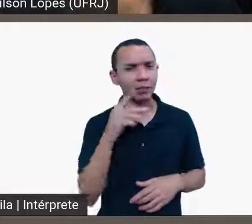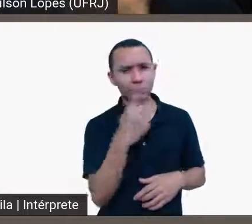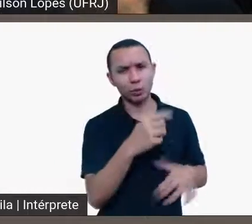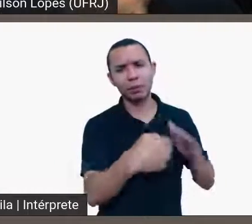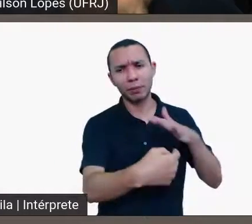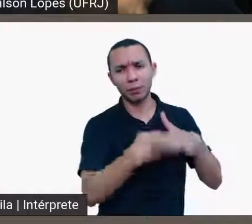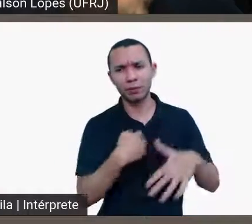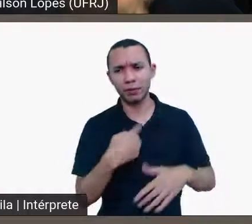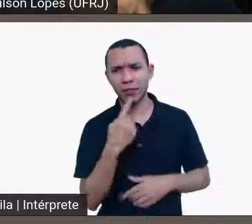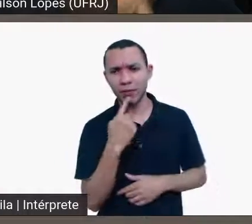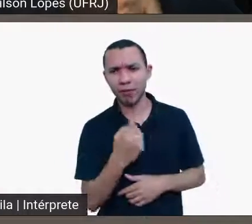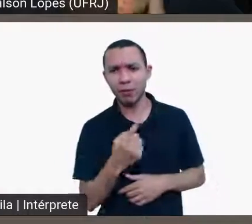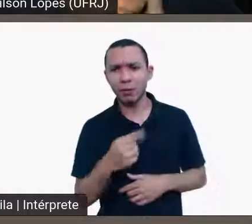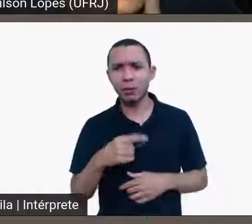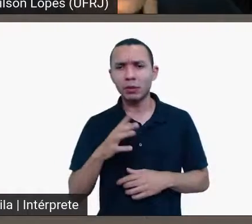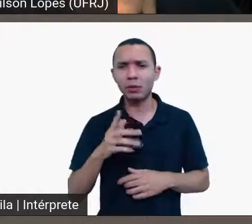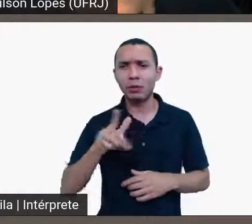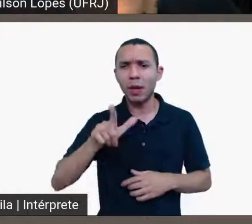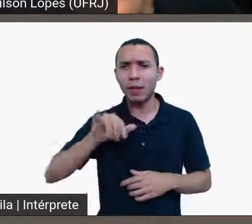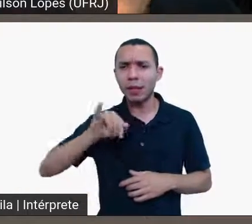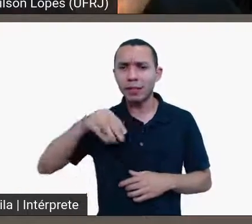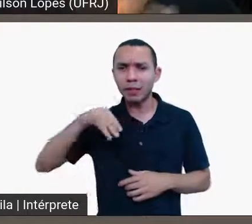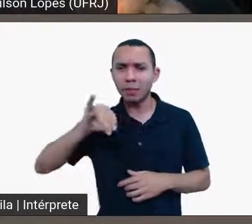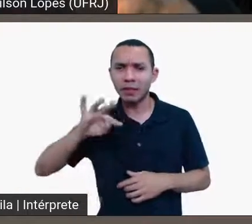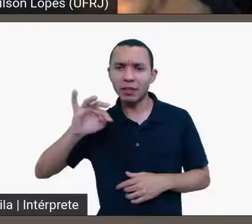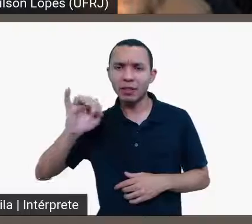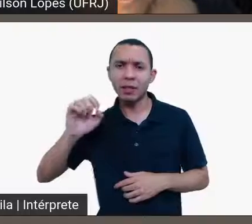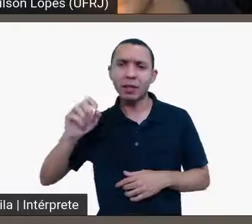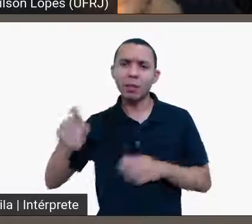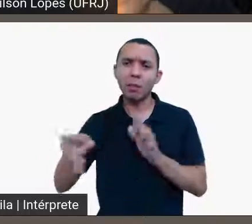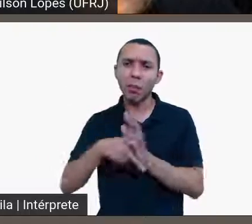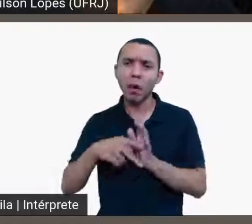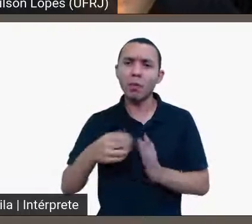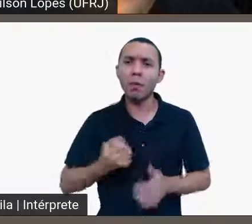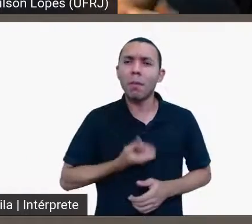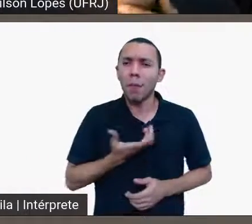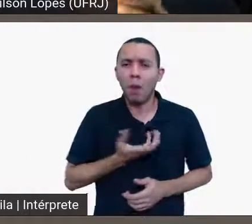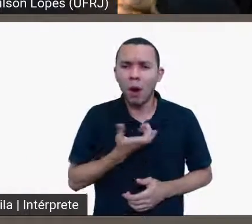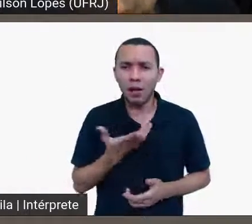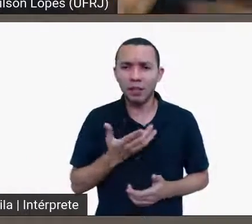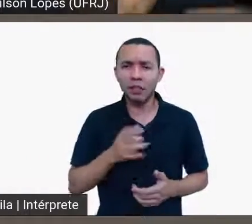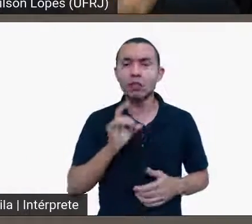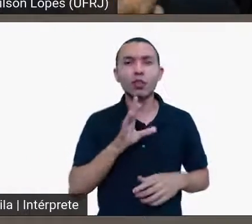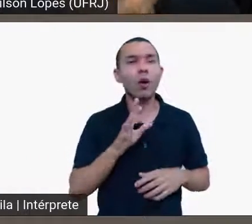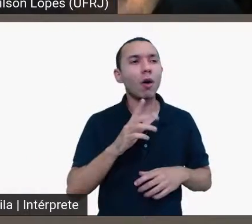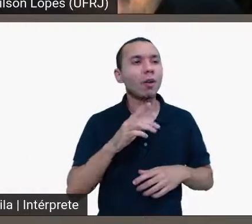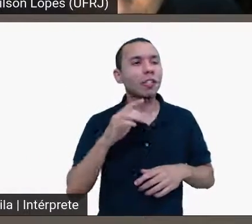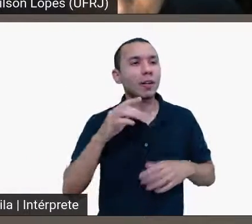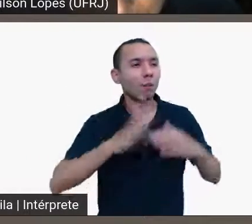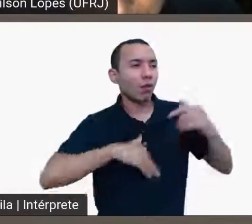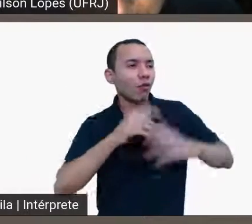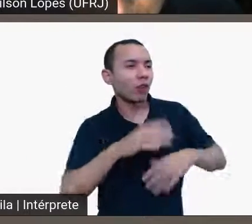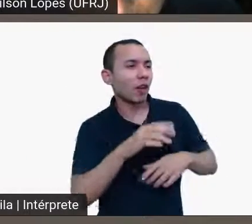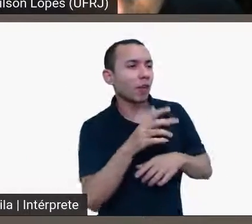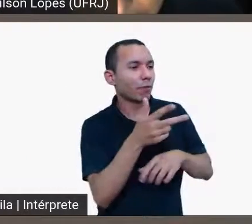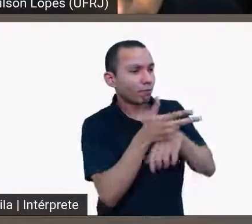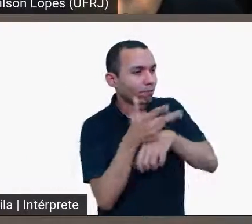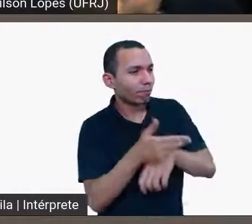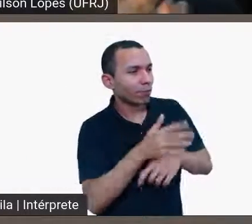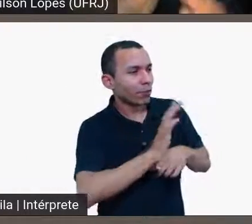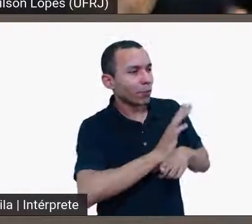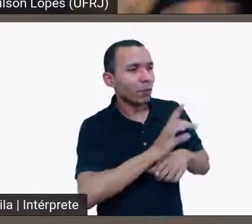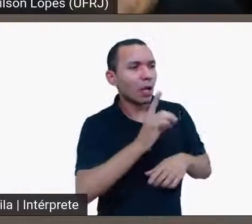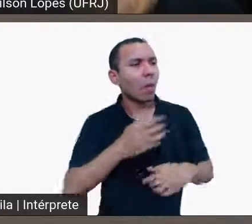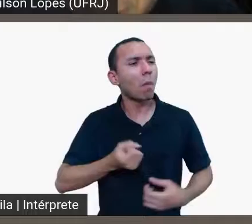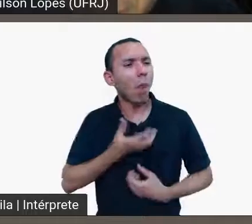que, se O Limite não é um filme de um poeta, né, mais do que um de um cineasta. Né? Você acabou concluindo com isso. Né? Eu